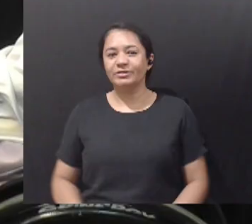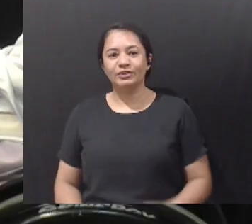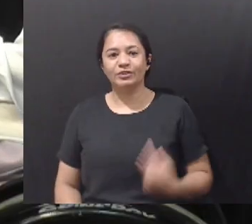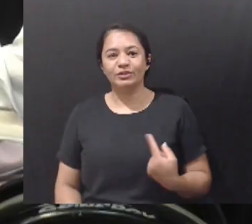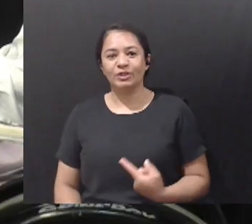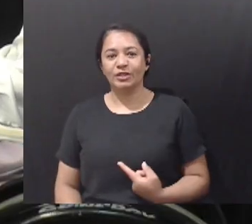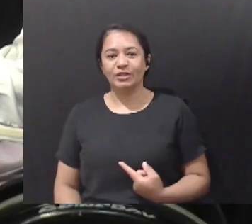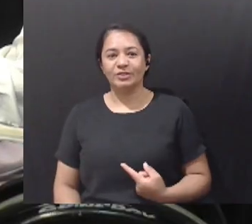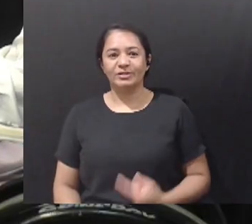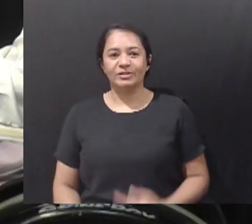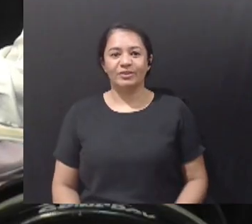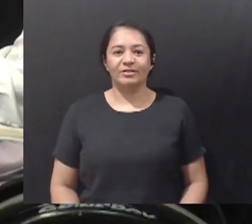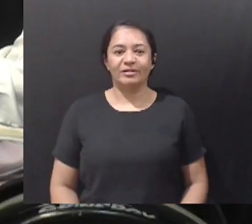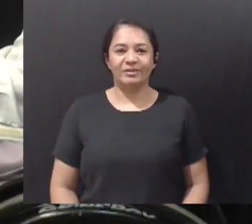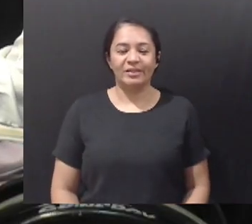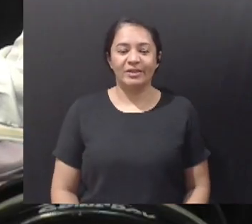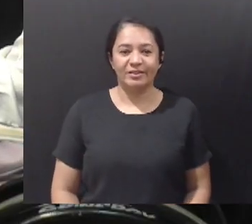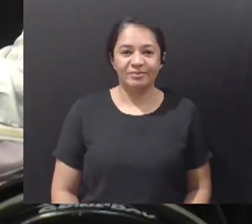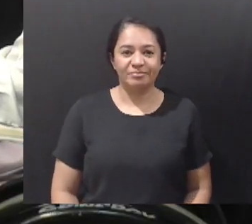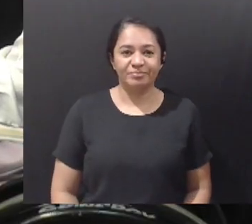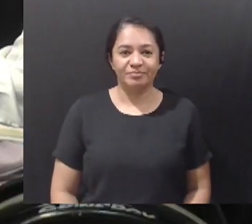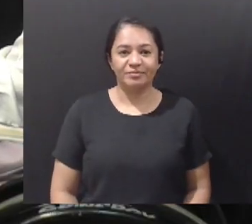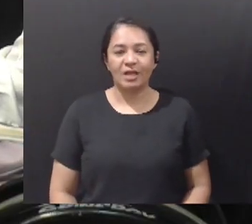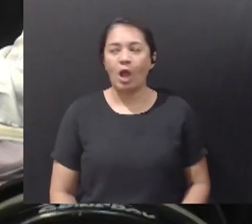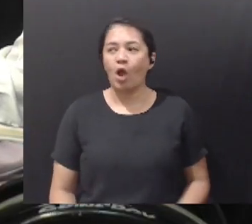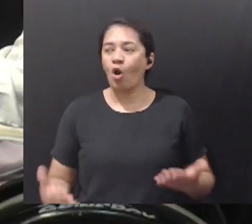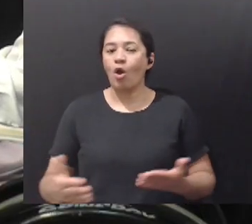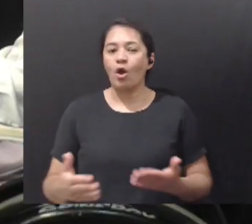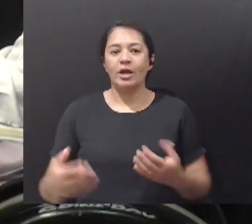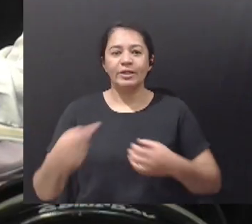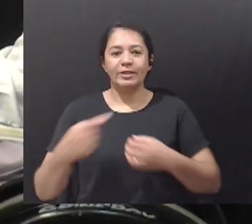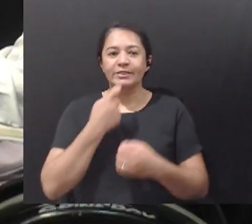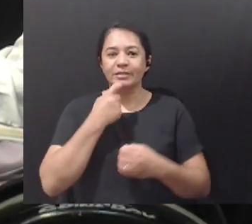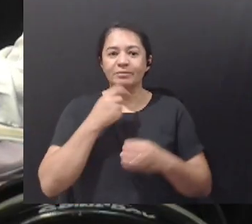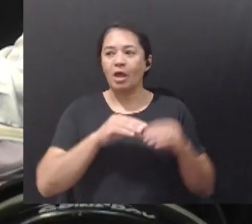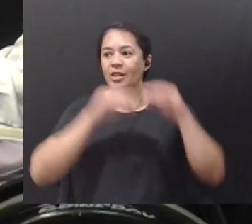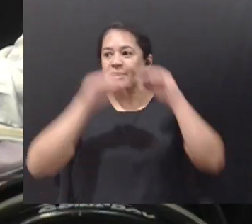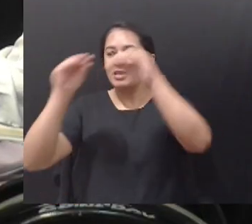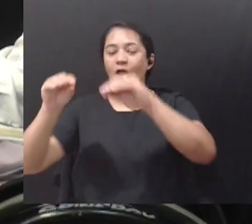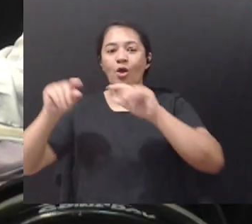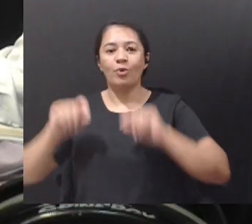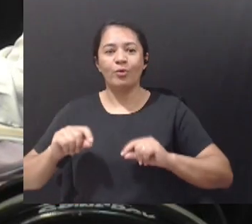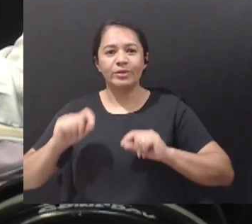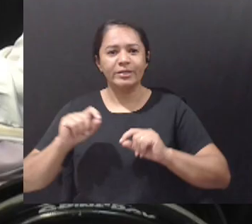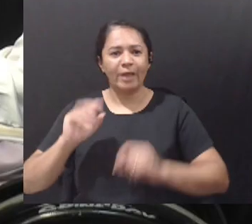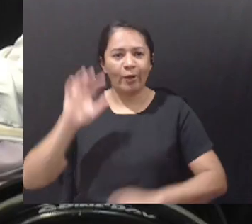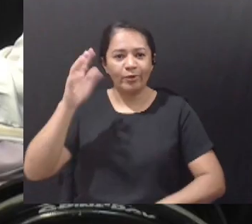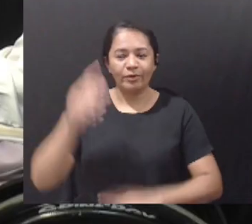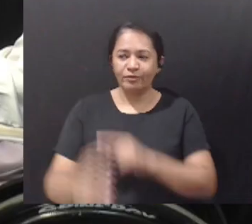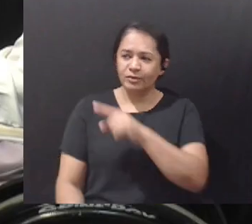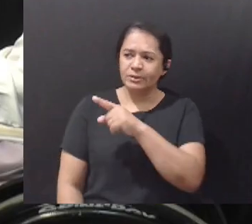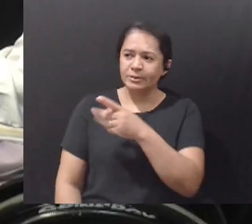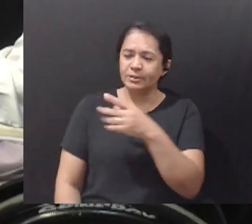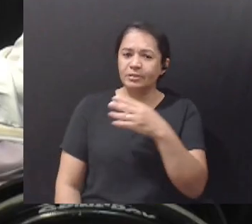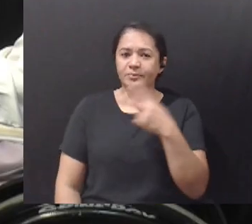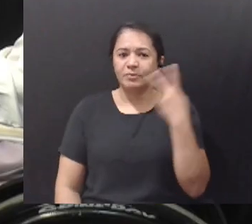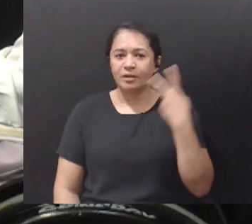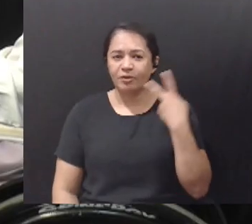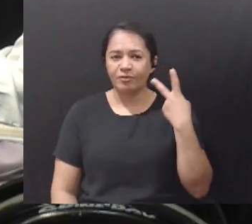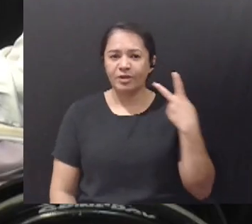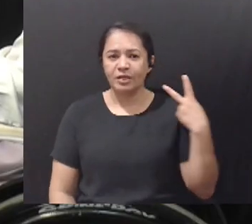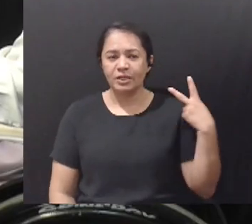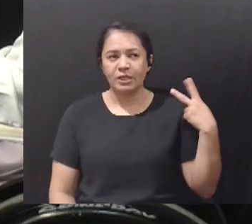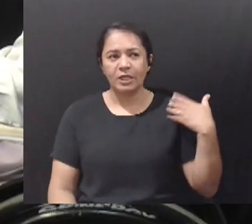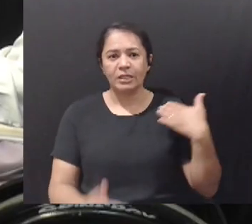de Campinas e pular para o momento em que aconteceu. Você foi vereadora até